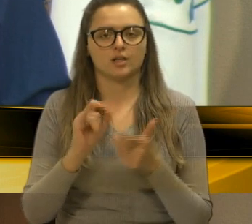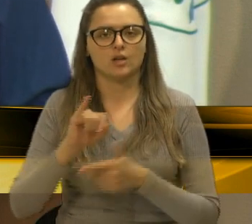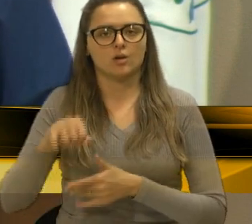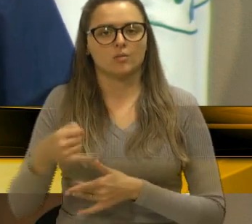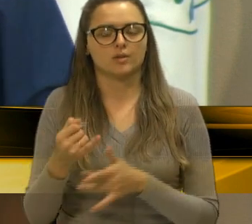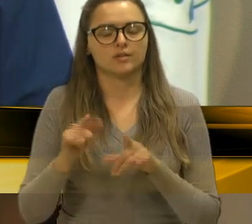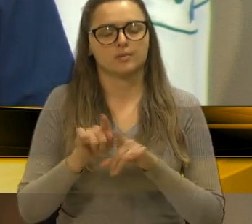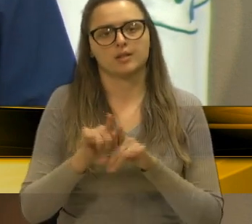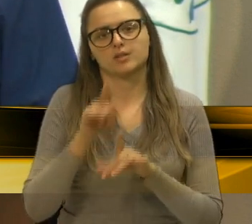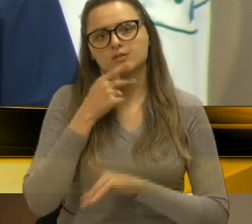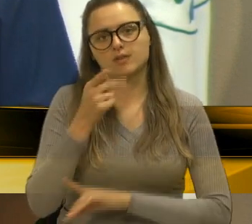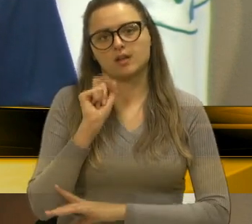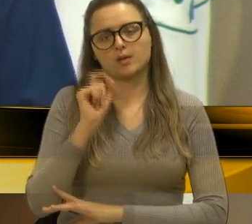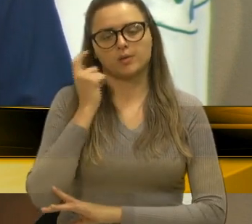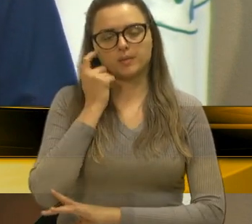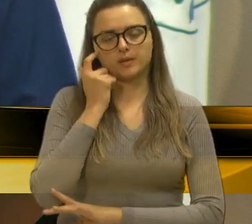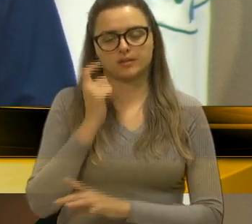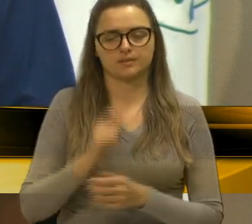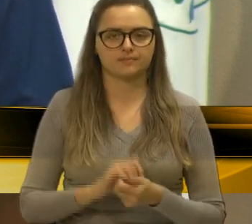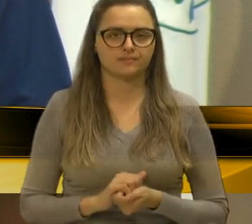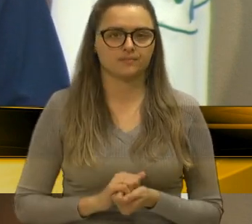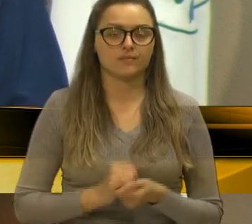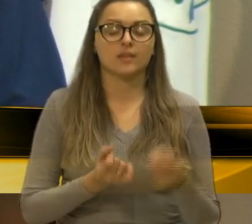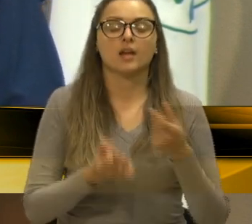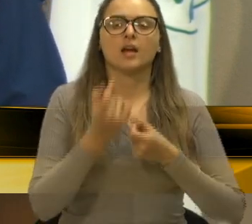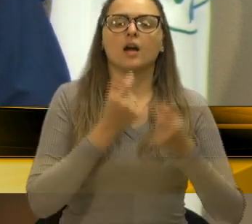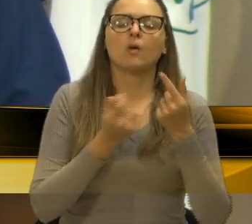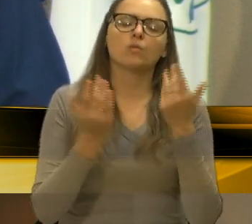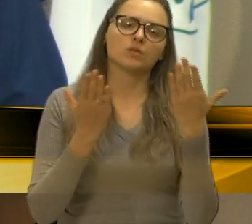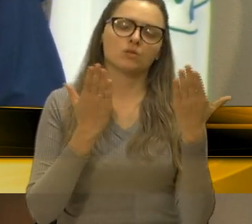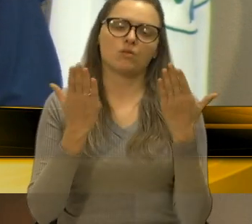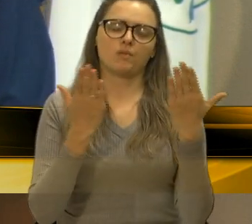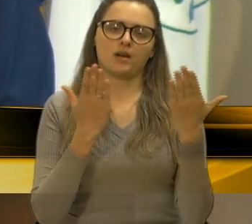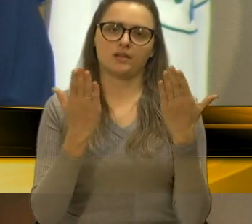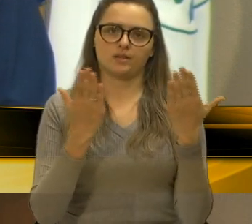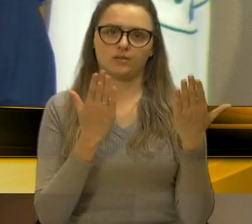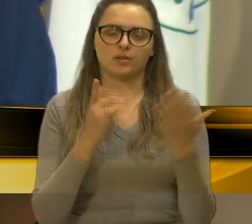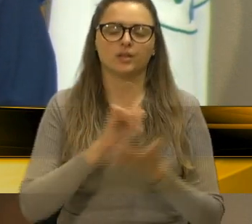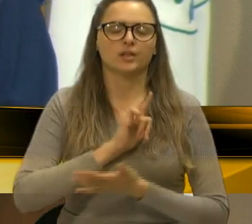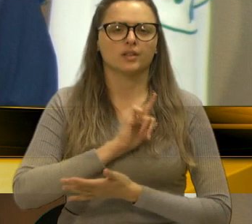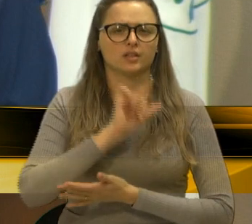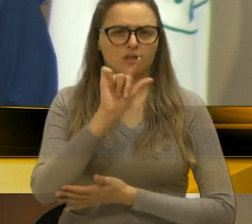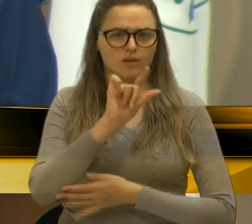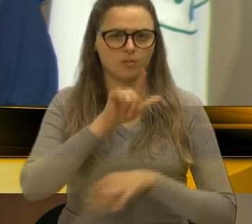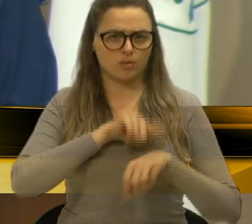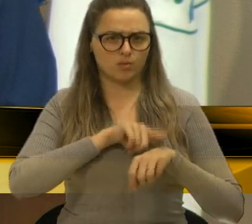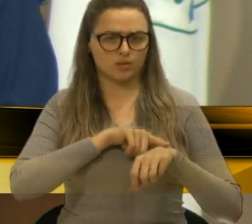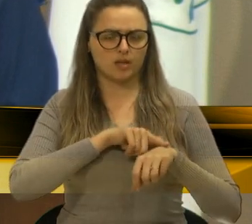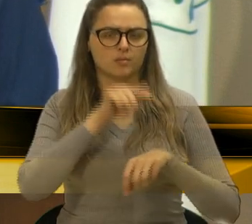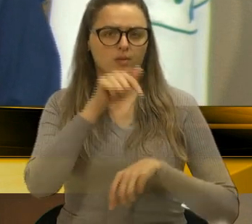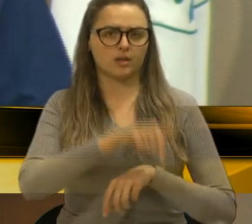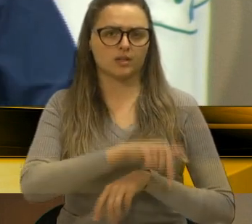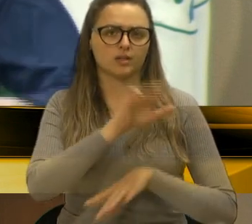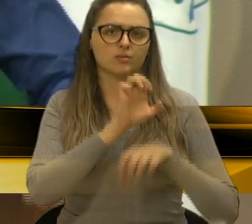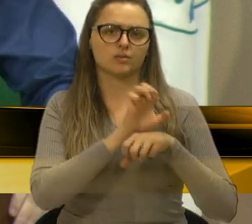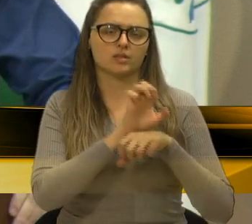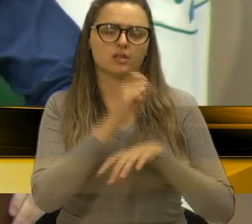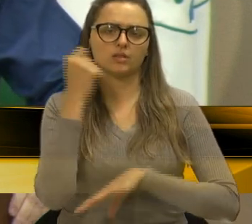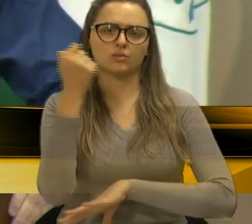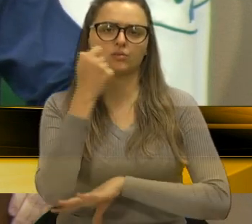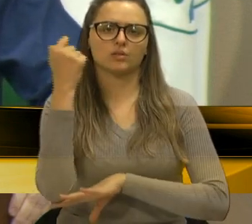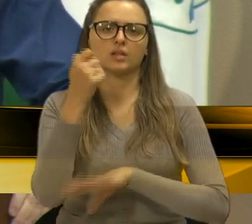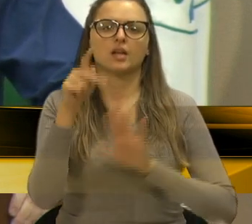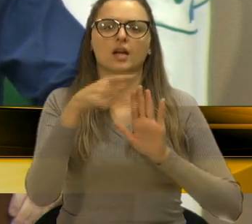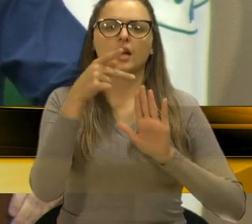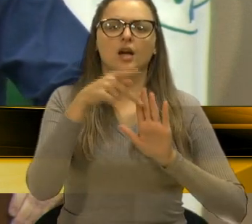de falar o que pensam. Algumas comparações. Tivemos há pouco tempo aqui no estado do Rio Grande do Sul, aquela portaria